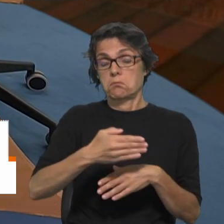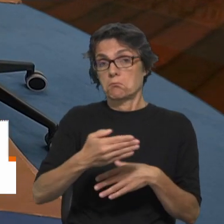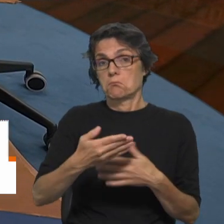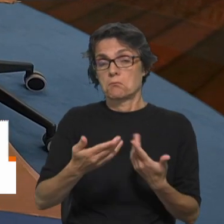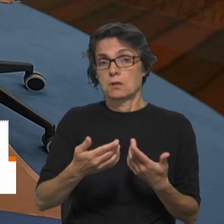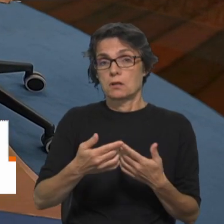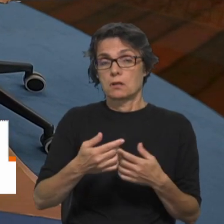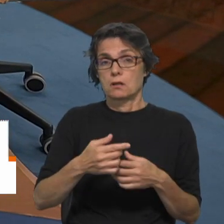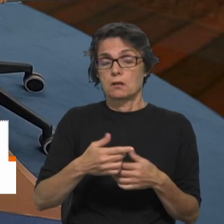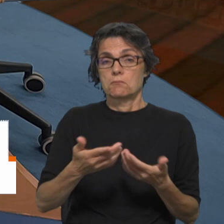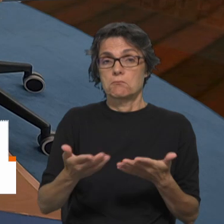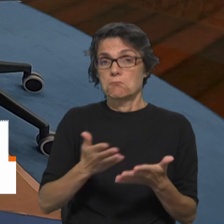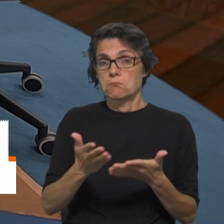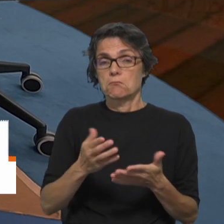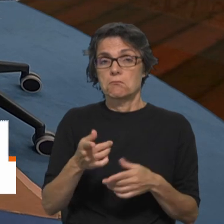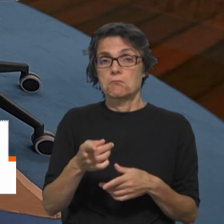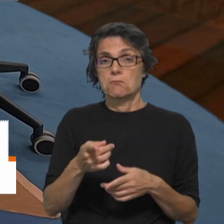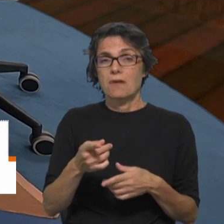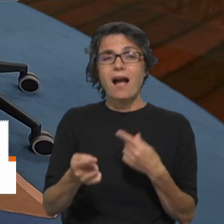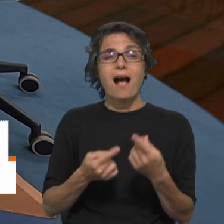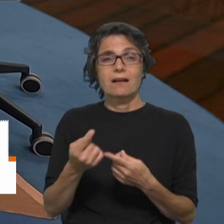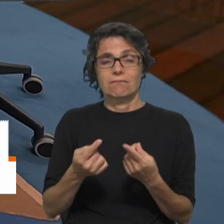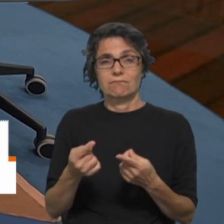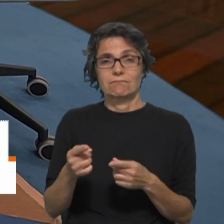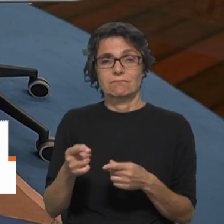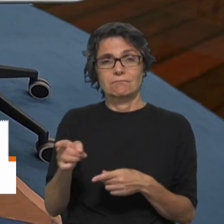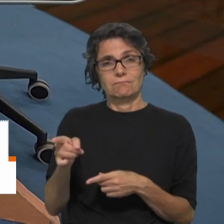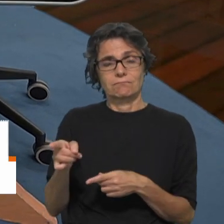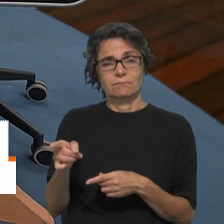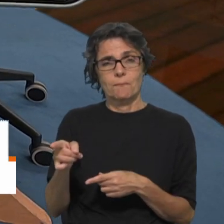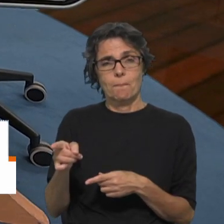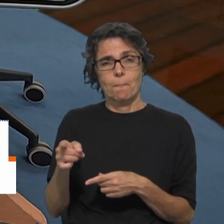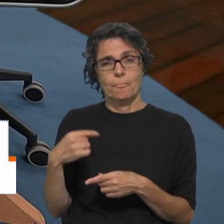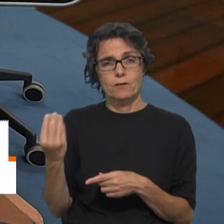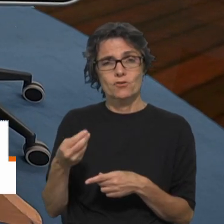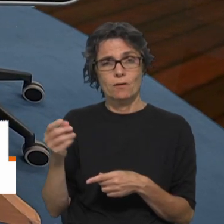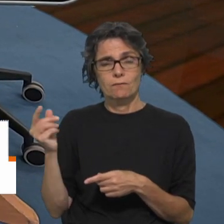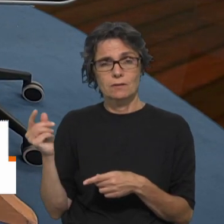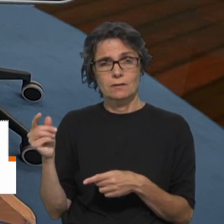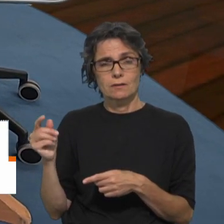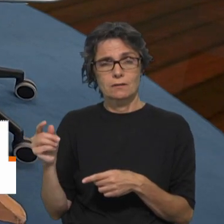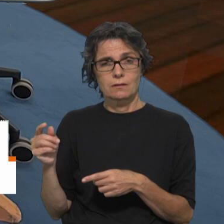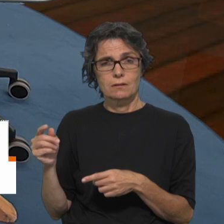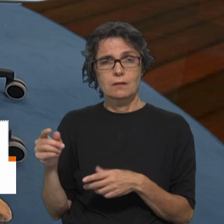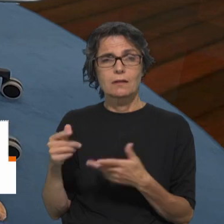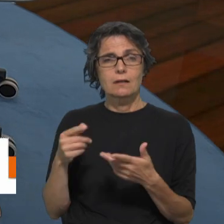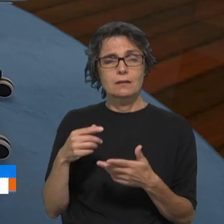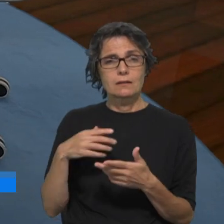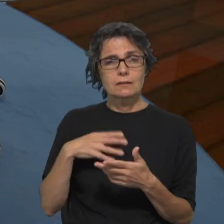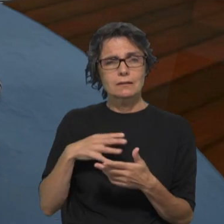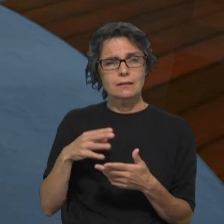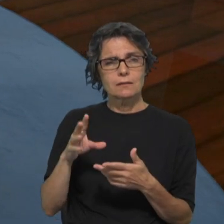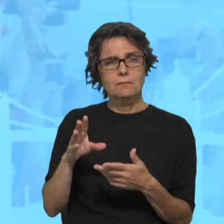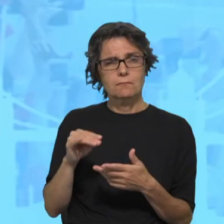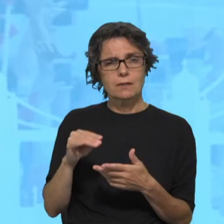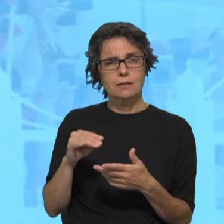duração, mas tantas vezes mais conotadas ou mais ligadas até a questões de desenvolvimento